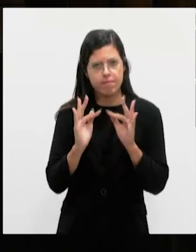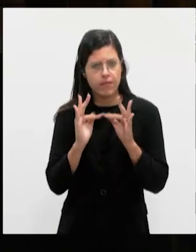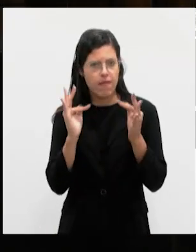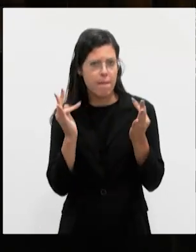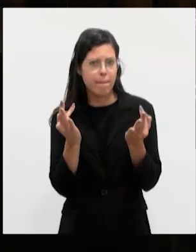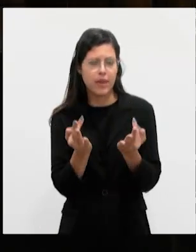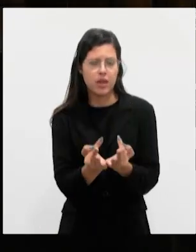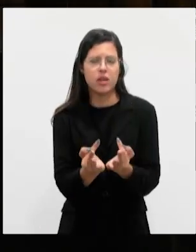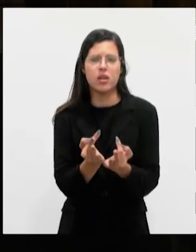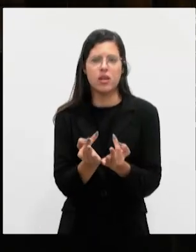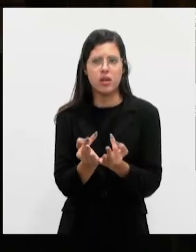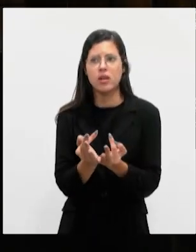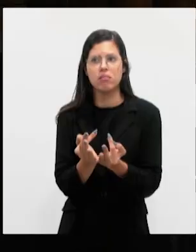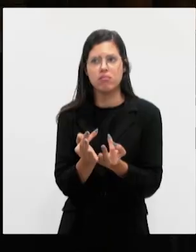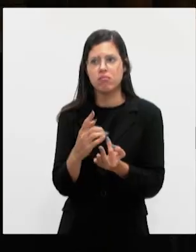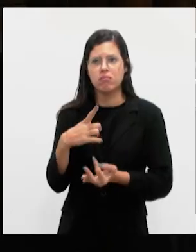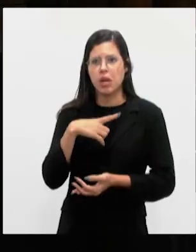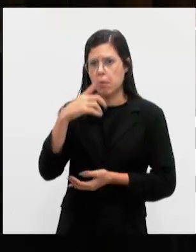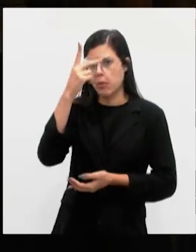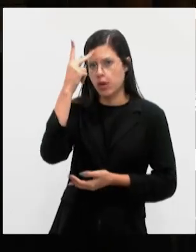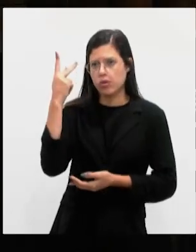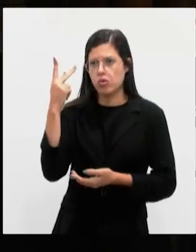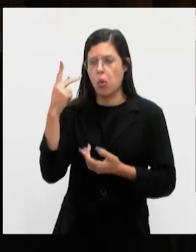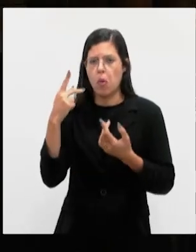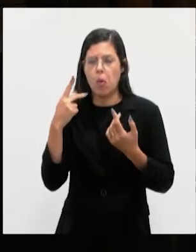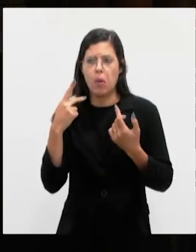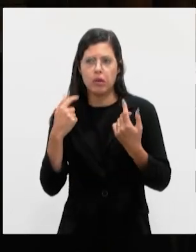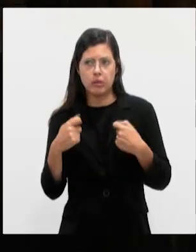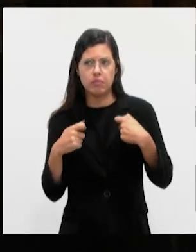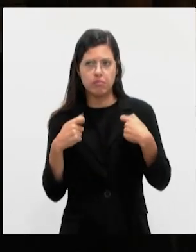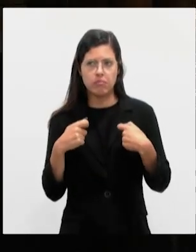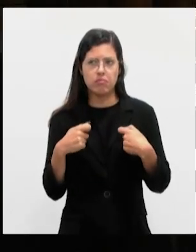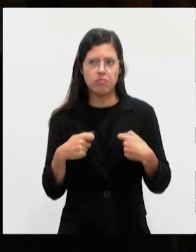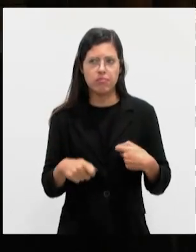precisa e pode ser bem